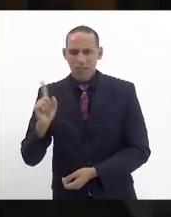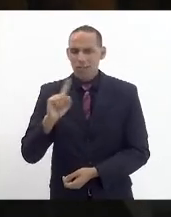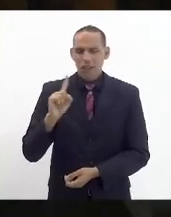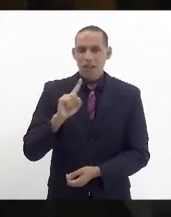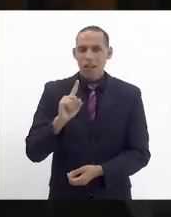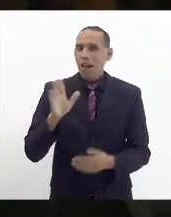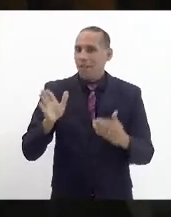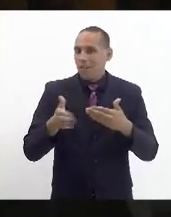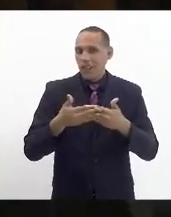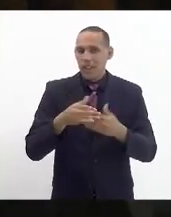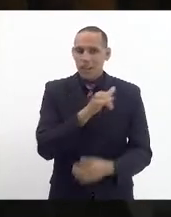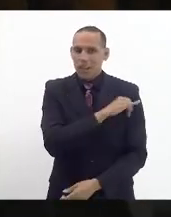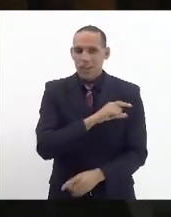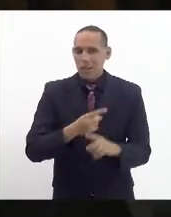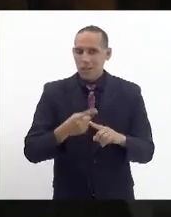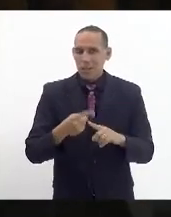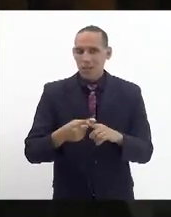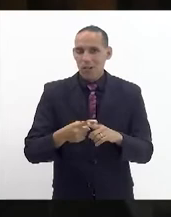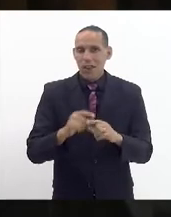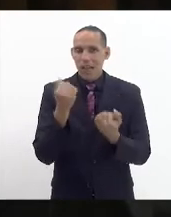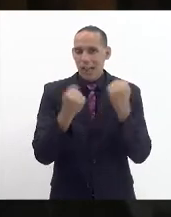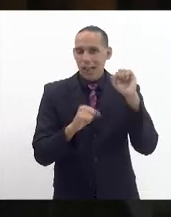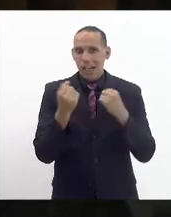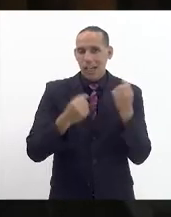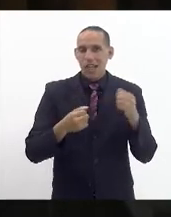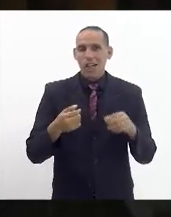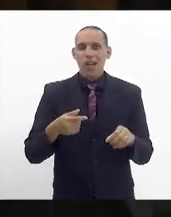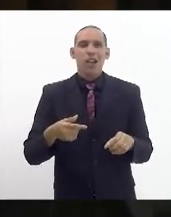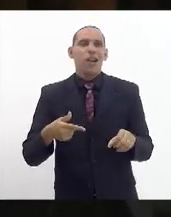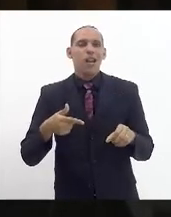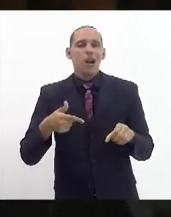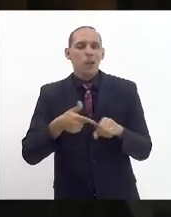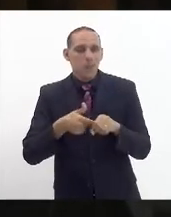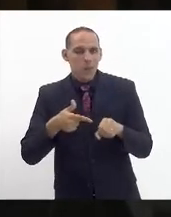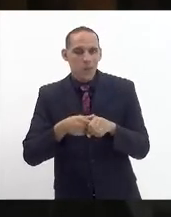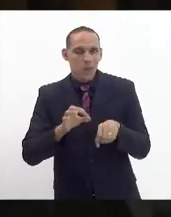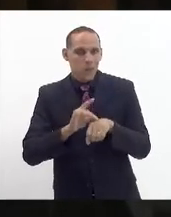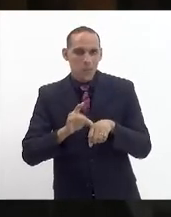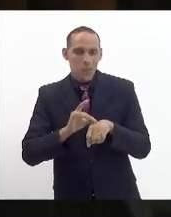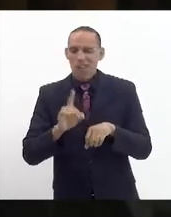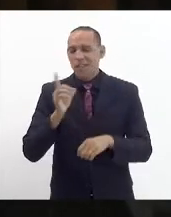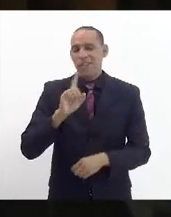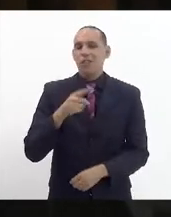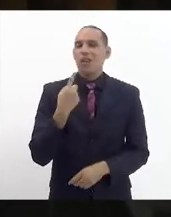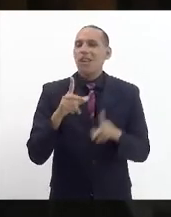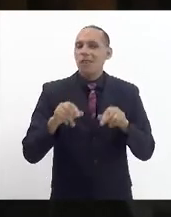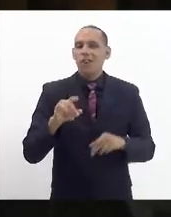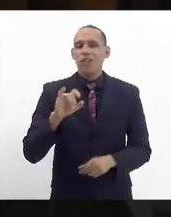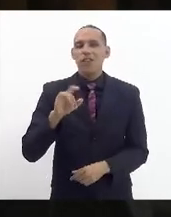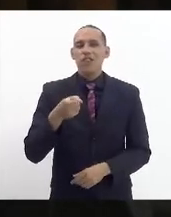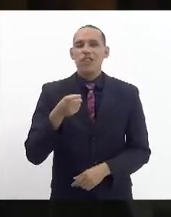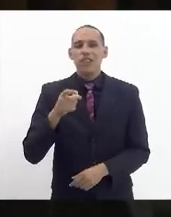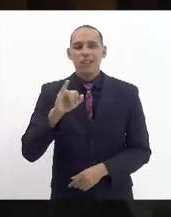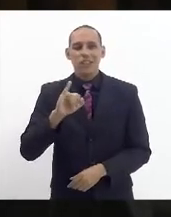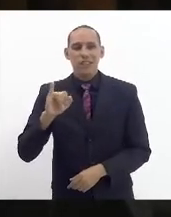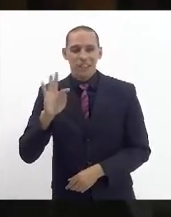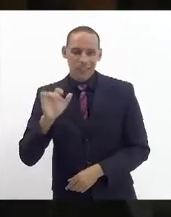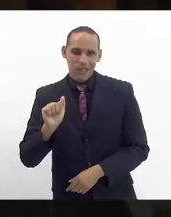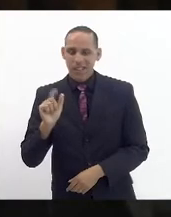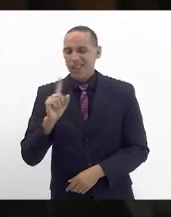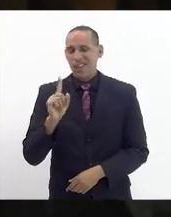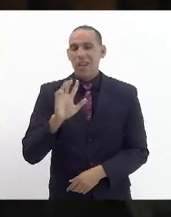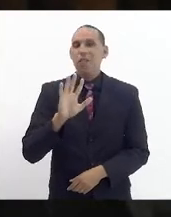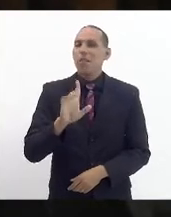Rio de Janeiro. Então, não é isso. Não somos xiitas em relação a isso. Mas é sempre bom dizer que também